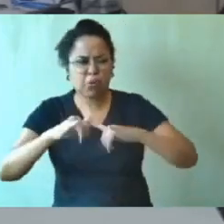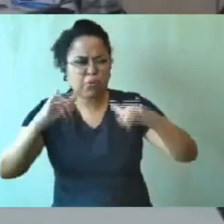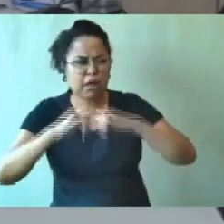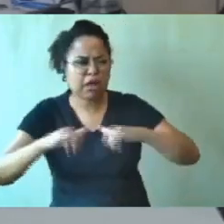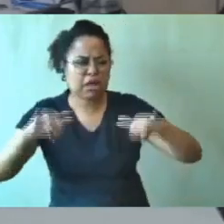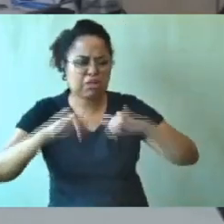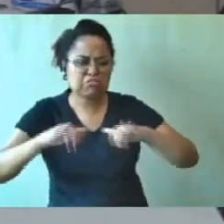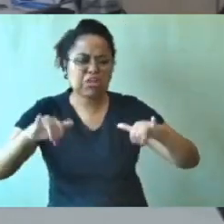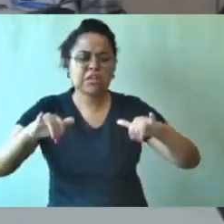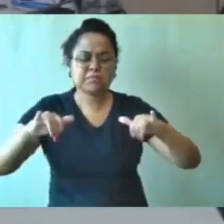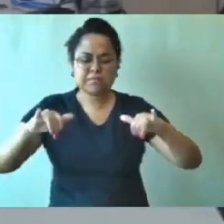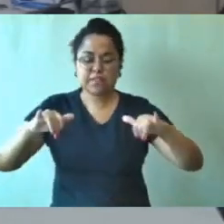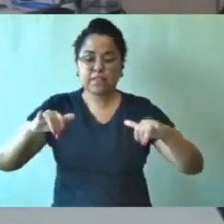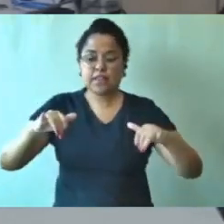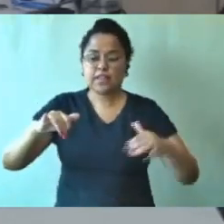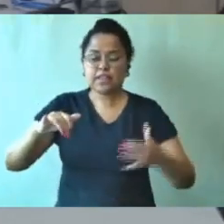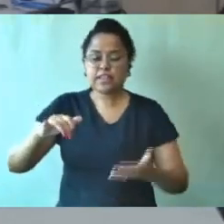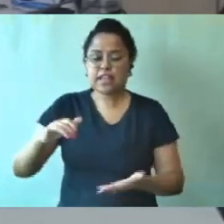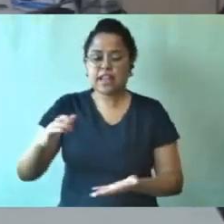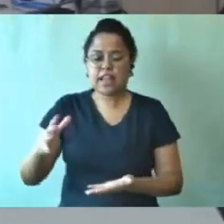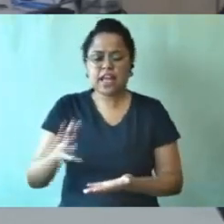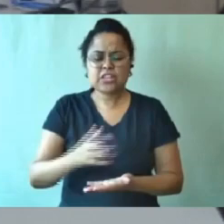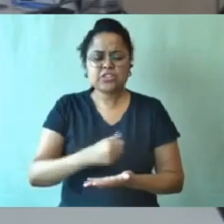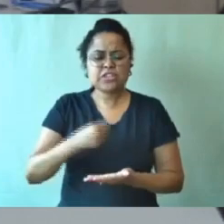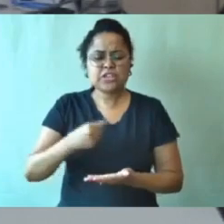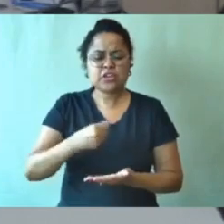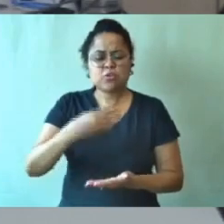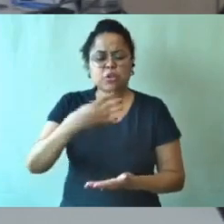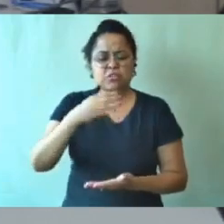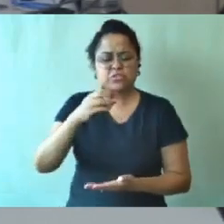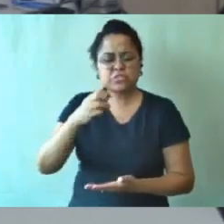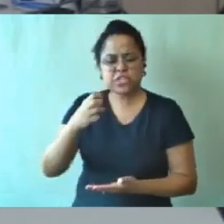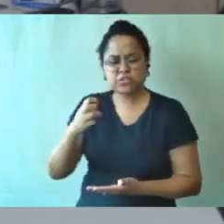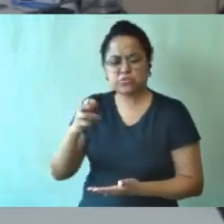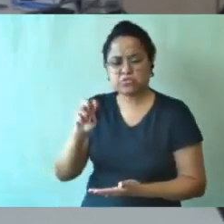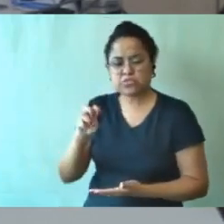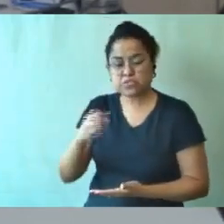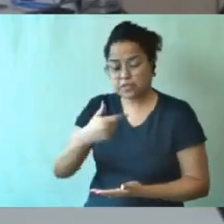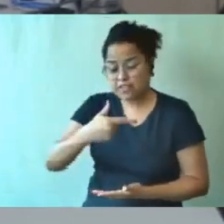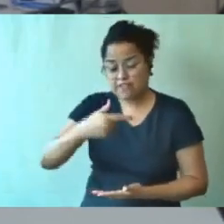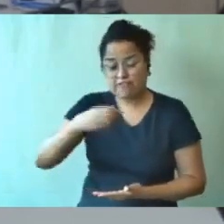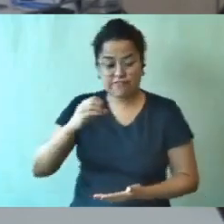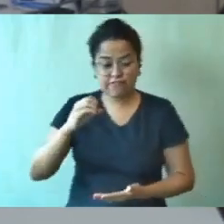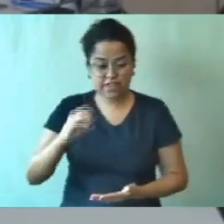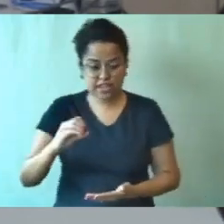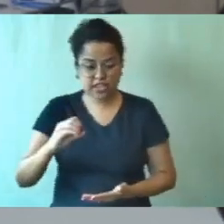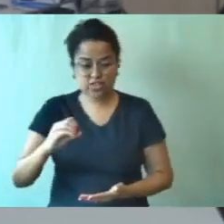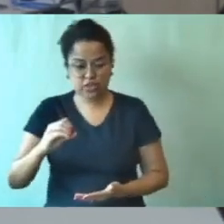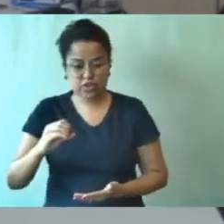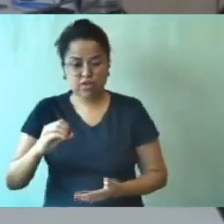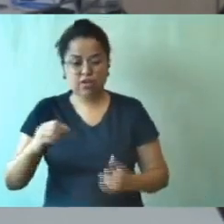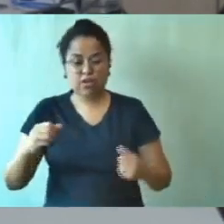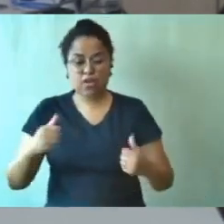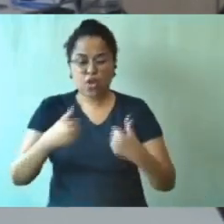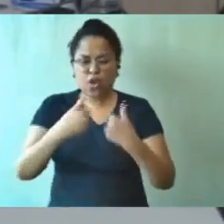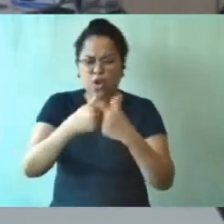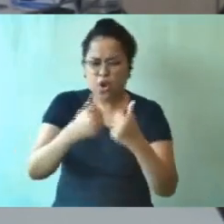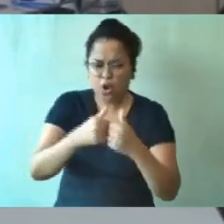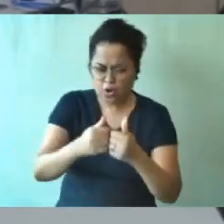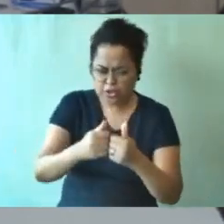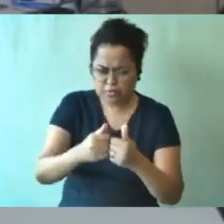sistema 420 ônibus e que eles estão rodando, eles estão distribuídos. Essa operação da aquisição